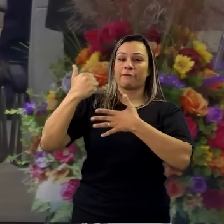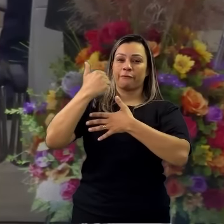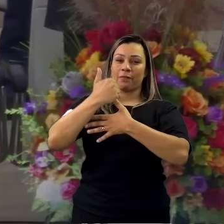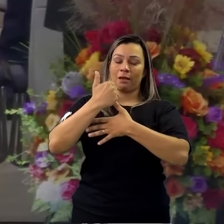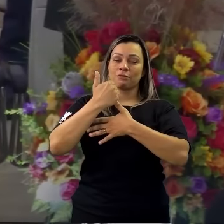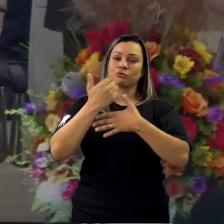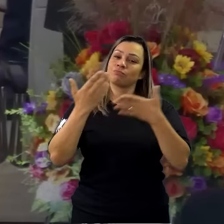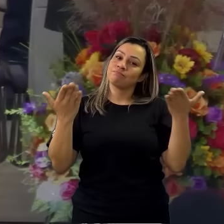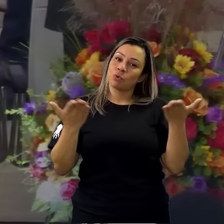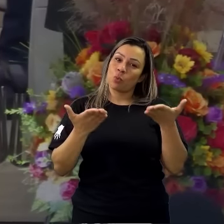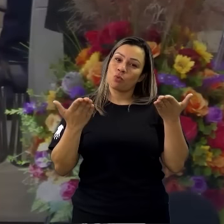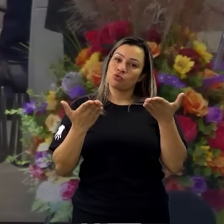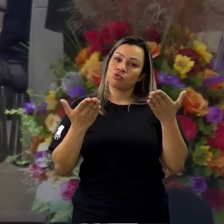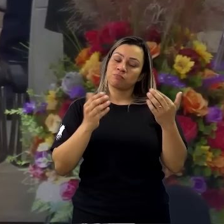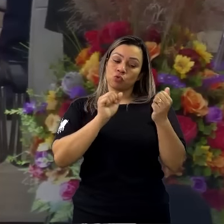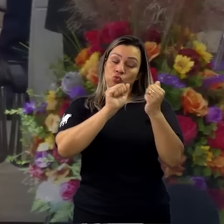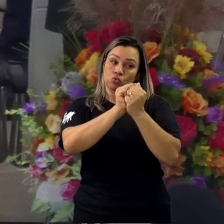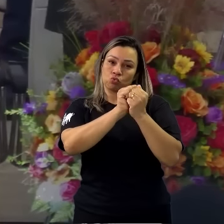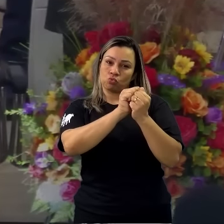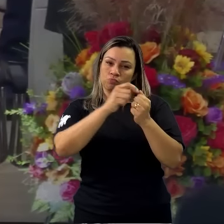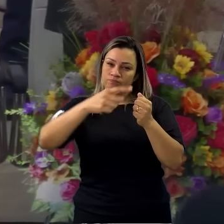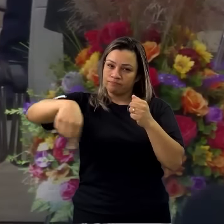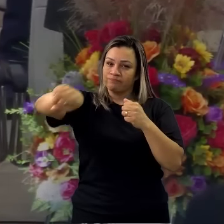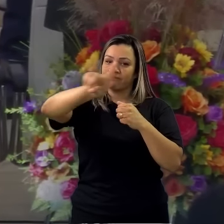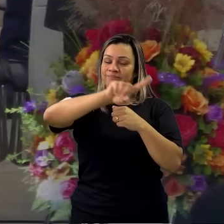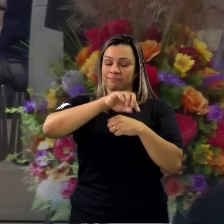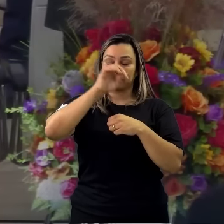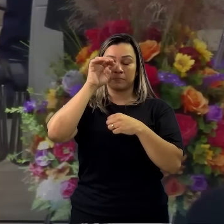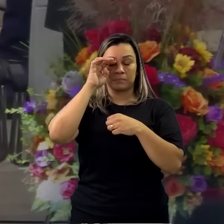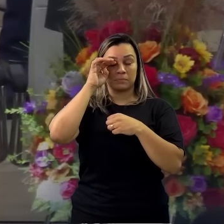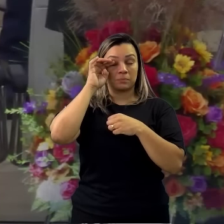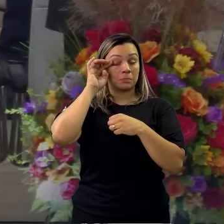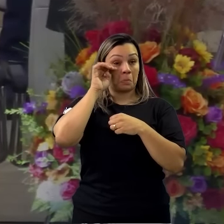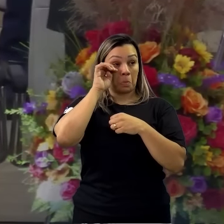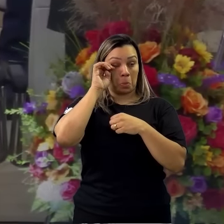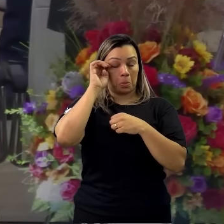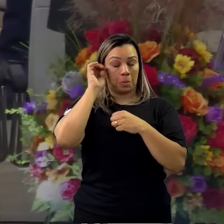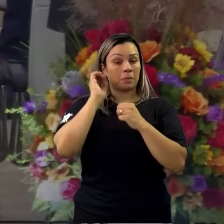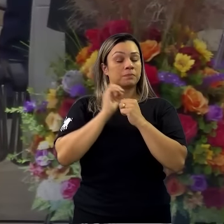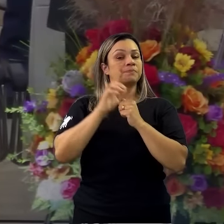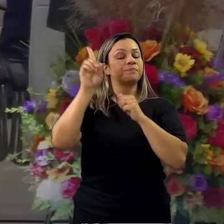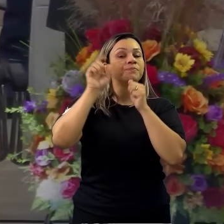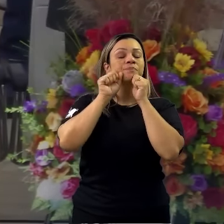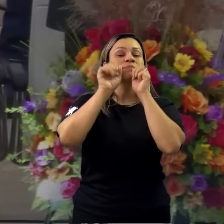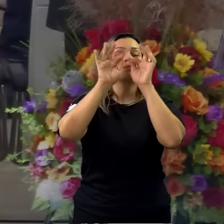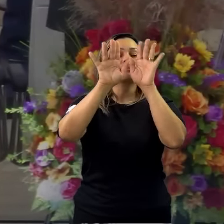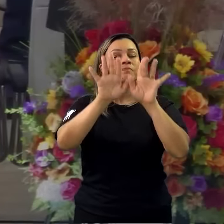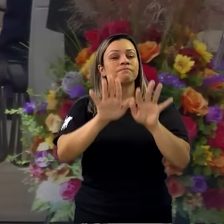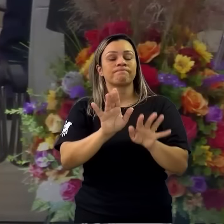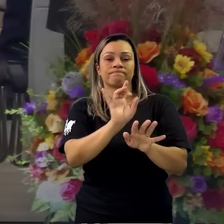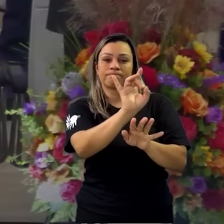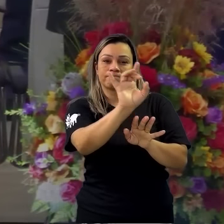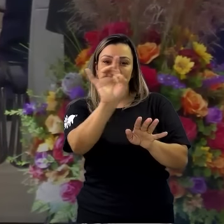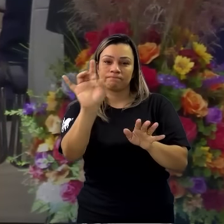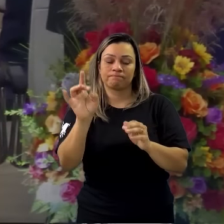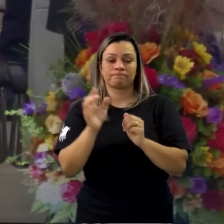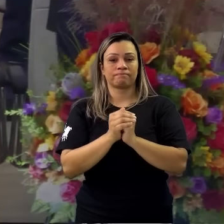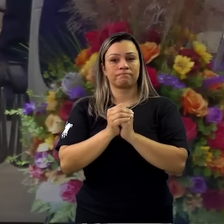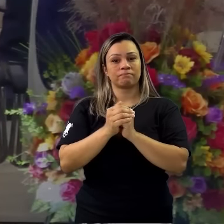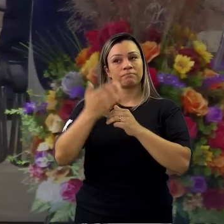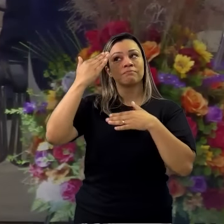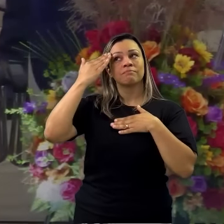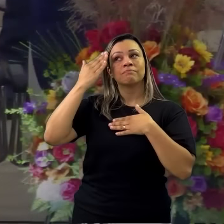reunido juntamente com cada irmão aqui presente que Deus continue abençoando as vossas vidas agradeço